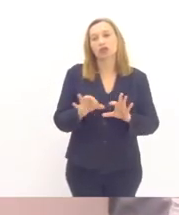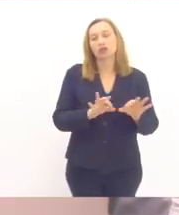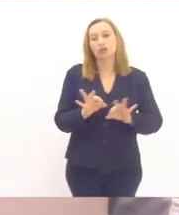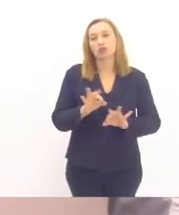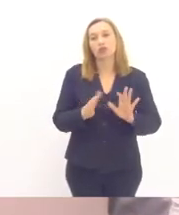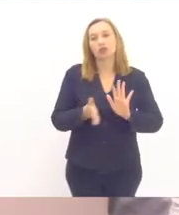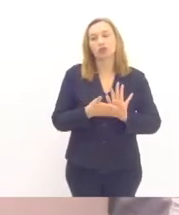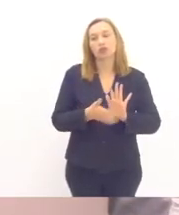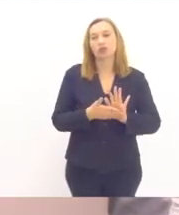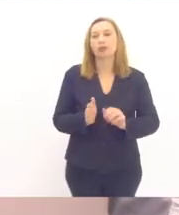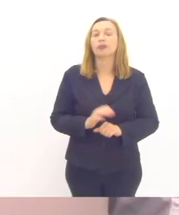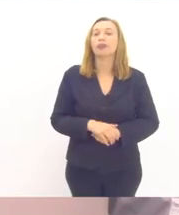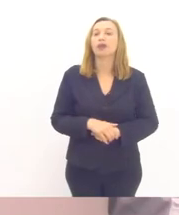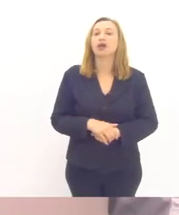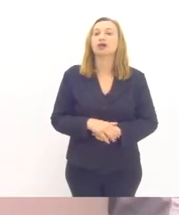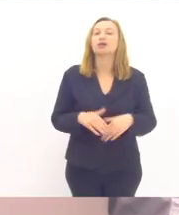Então,